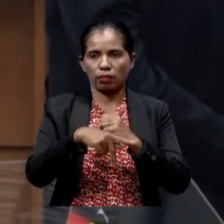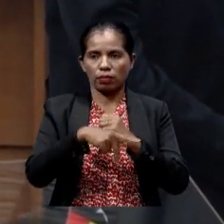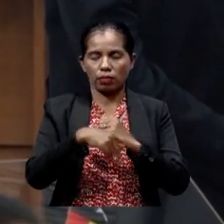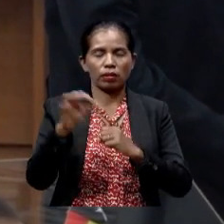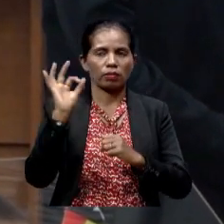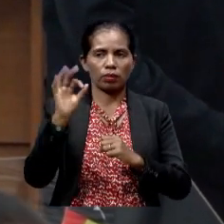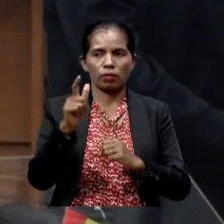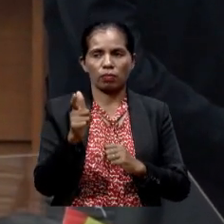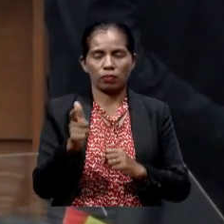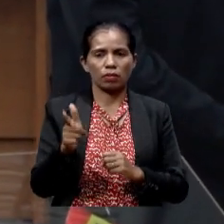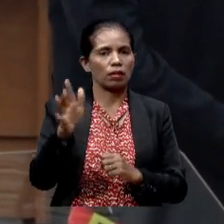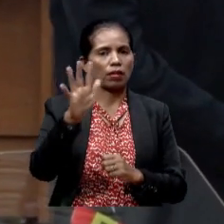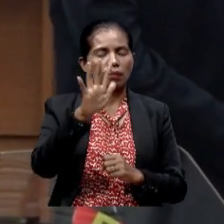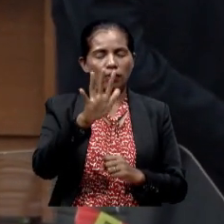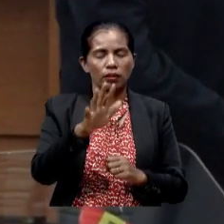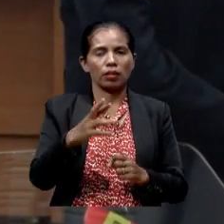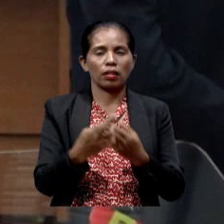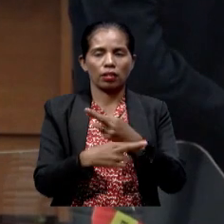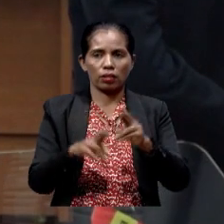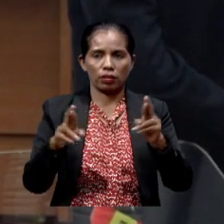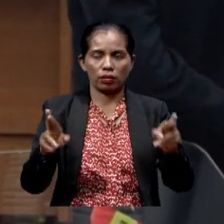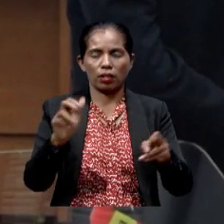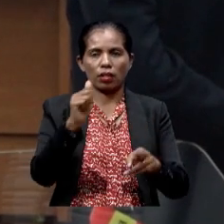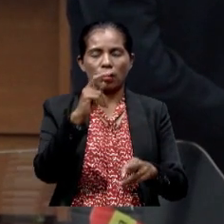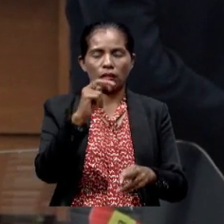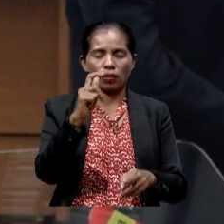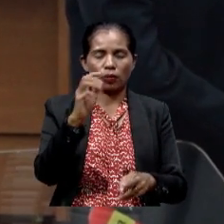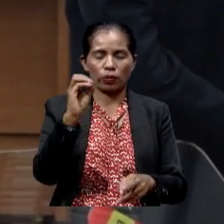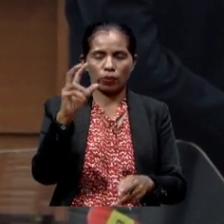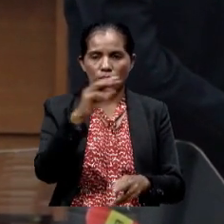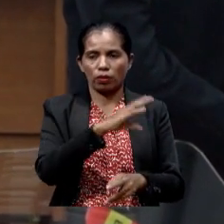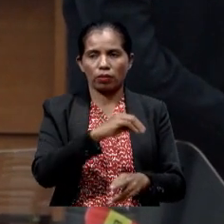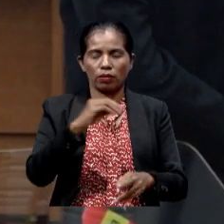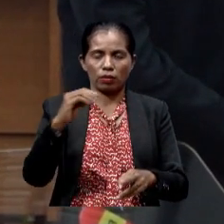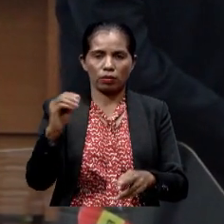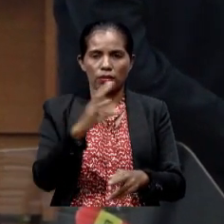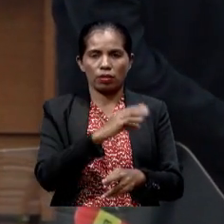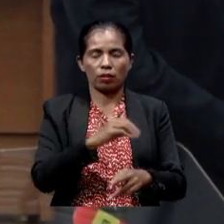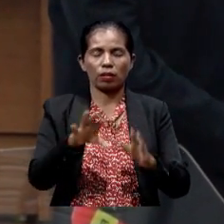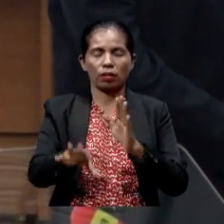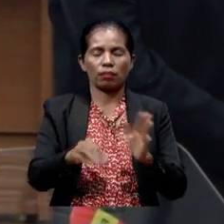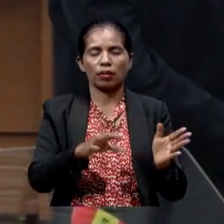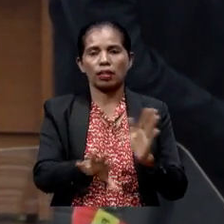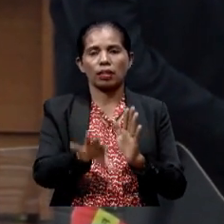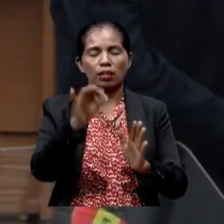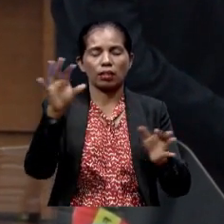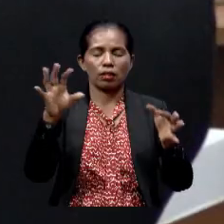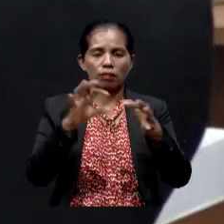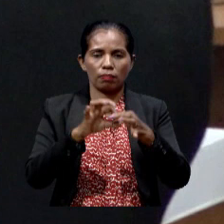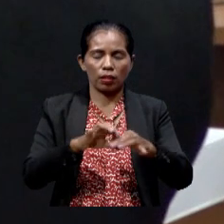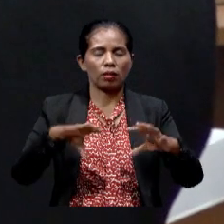Ronaldo Rasinghat. O resultado ne Antônio da Silva Sarmento no Silveiro Pinto, mas eleito sem membro